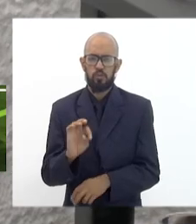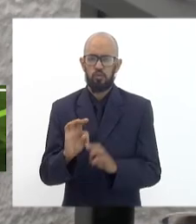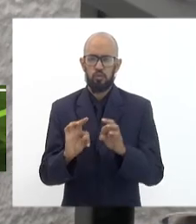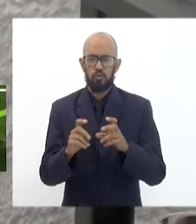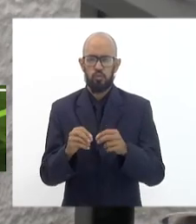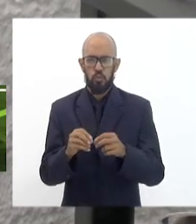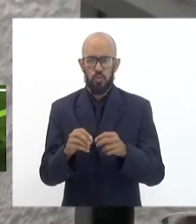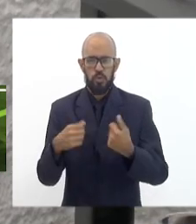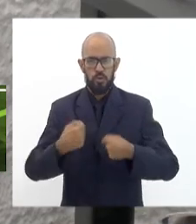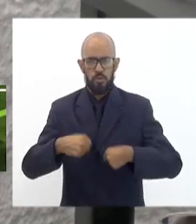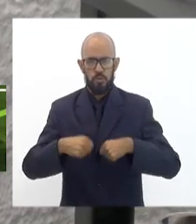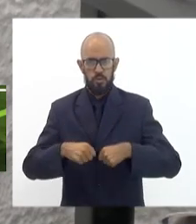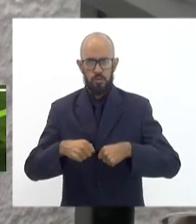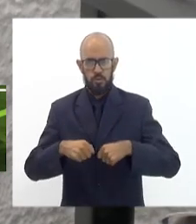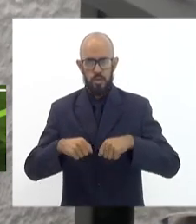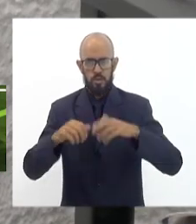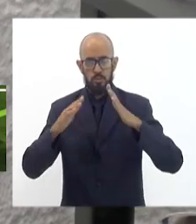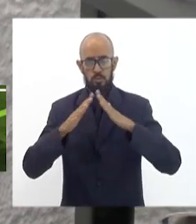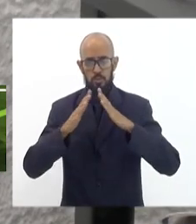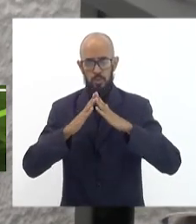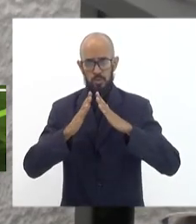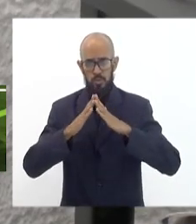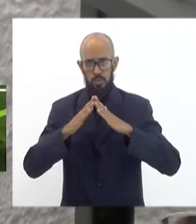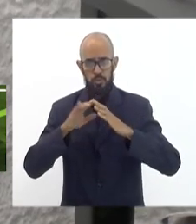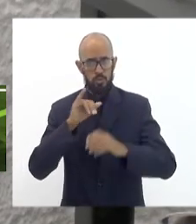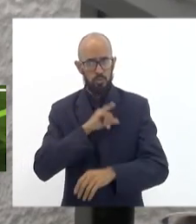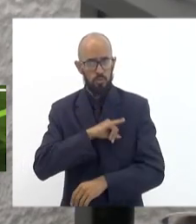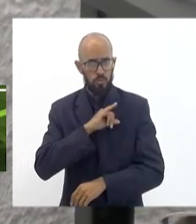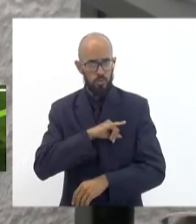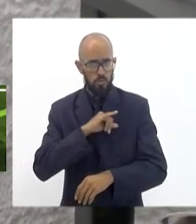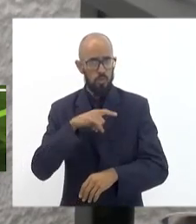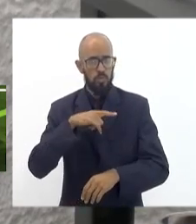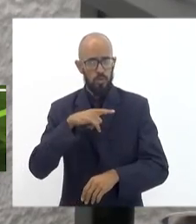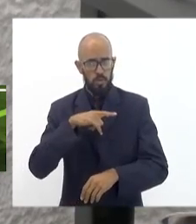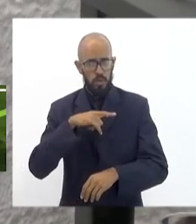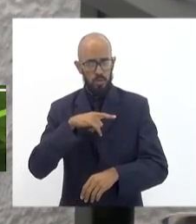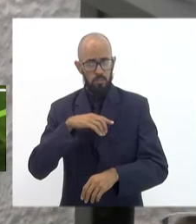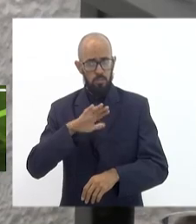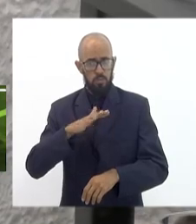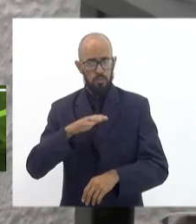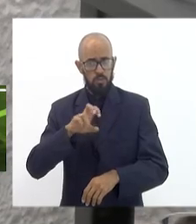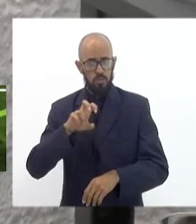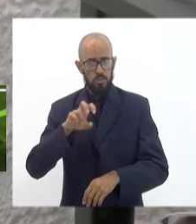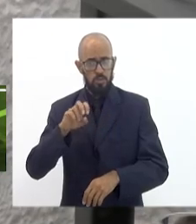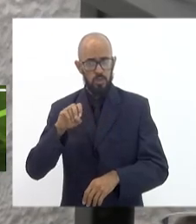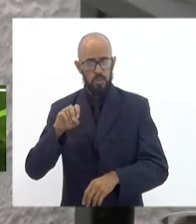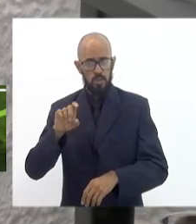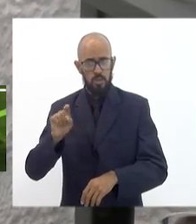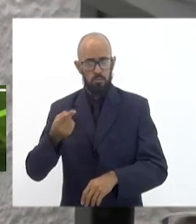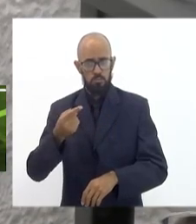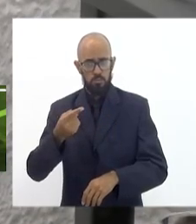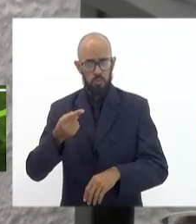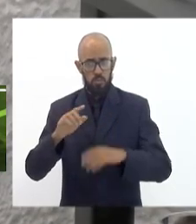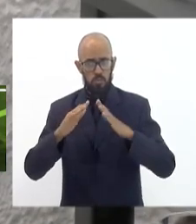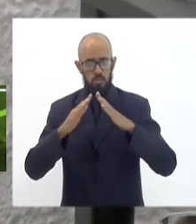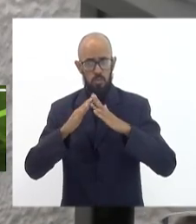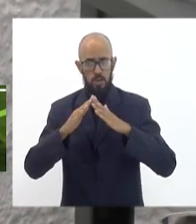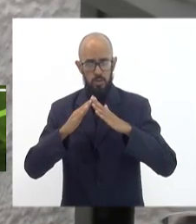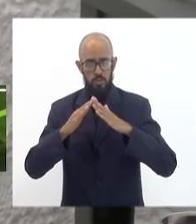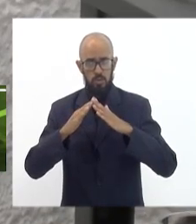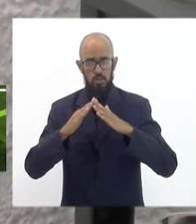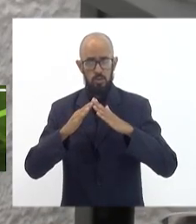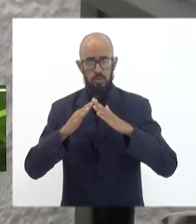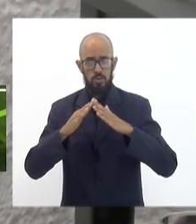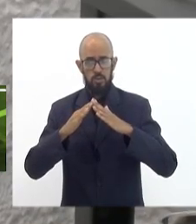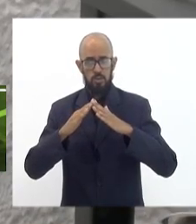a demanda de construção de moradias que o de Janeiro tem em torno de meio milhão de 500 mil moradias e fizemos um